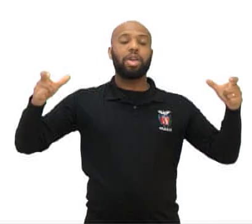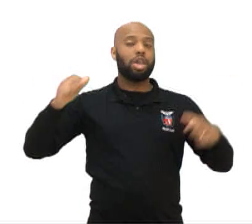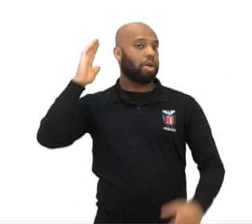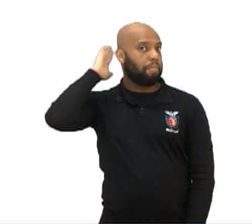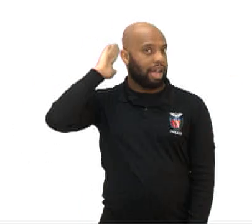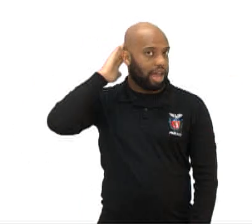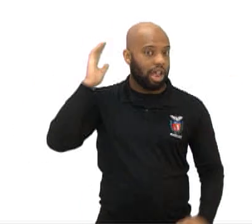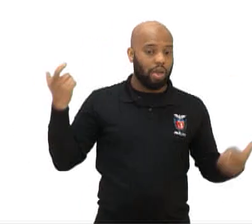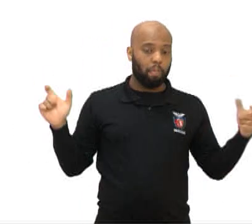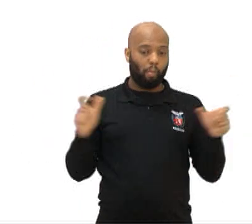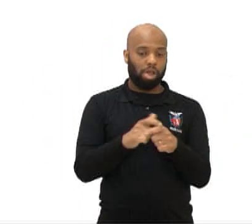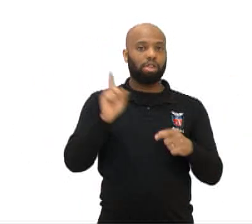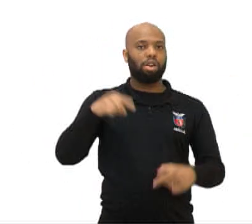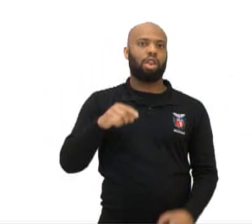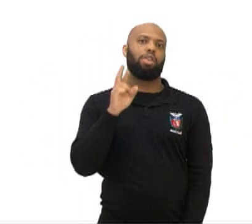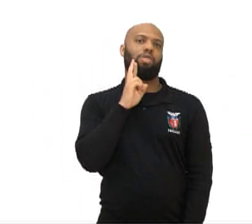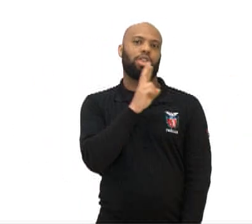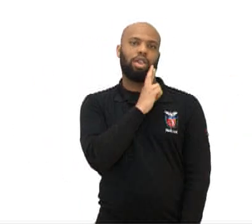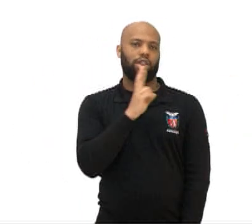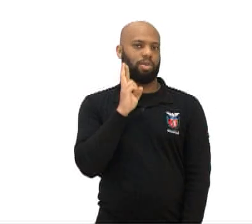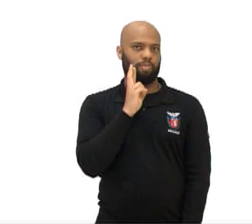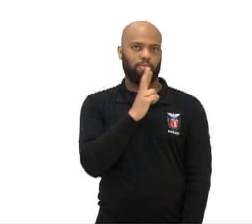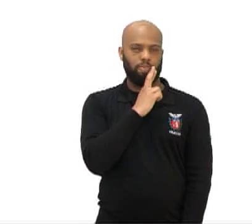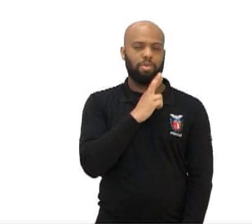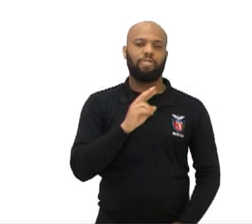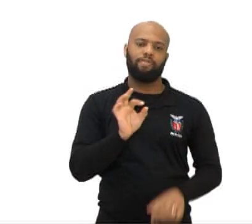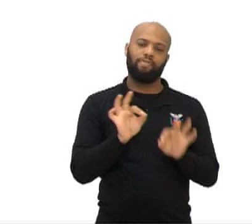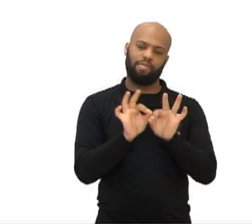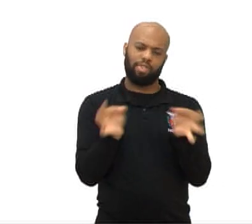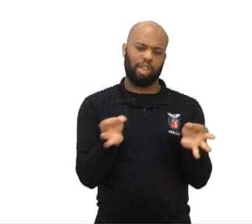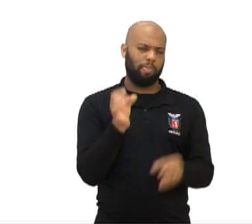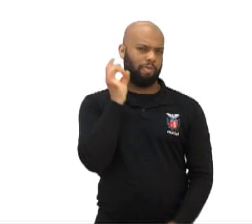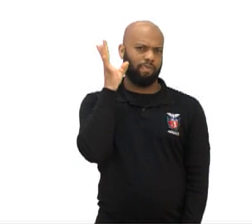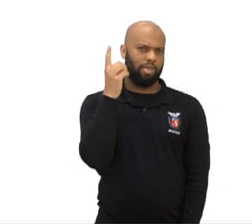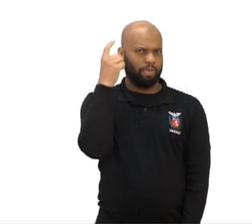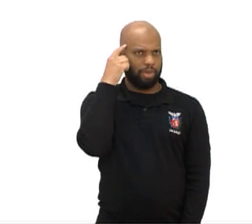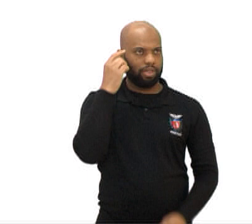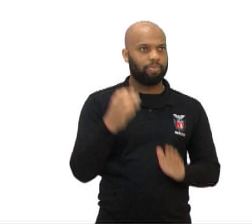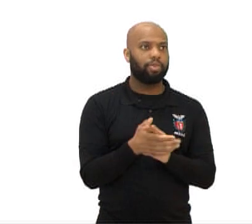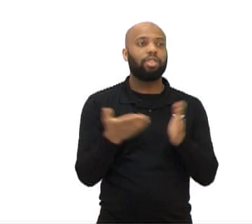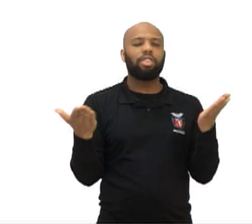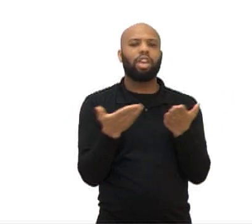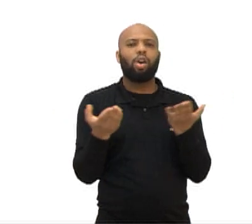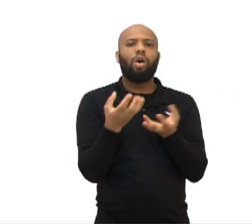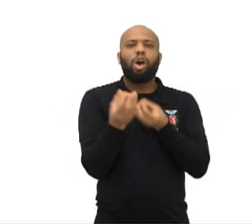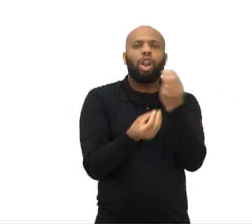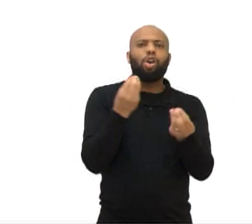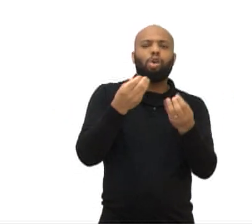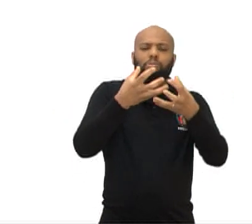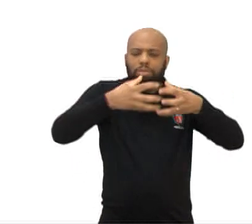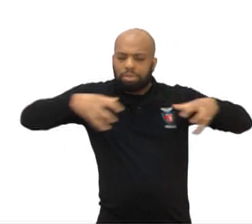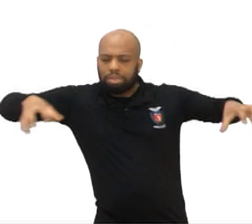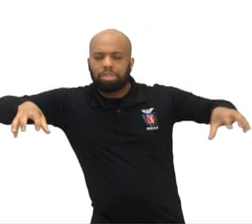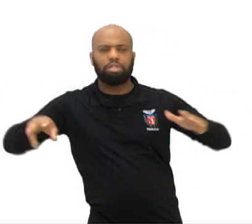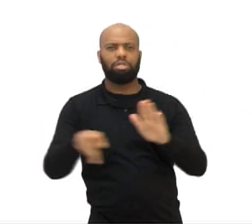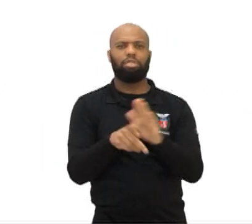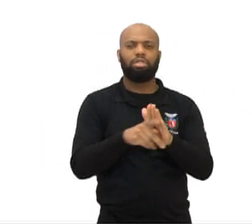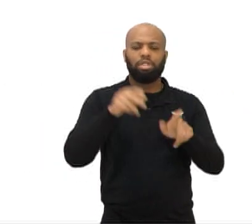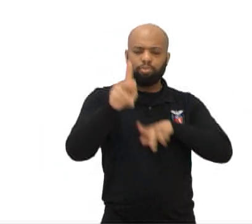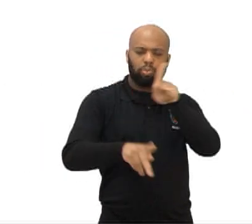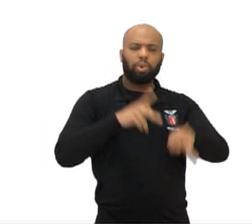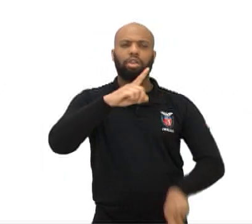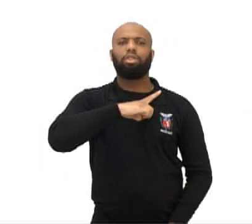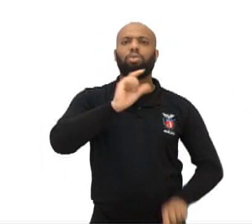é Roraima, bem simplesinho ali, fácil de pensar. Quanto à distribuição da população, o que a gente tinha visto